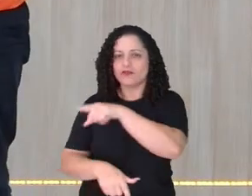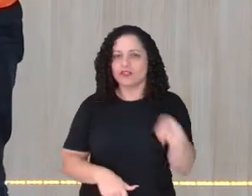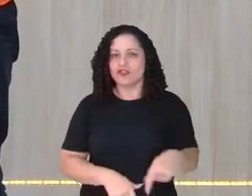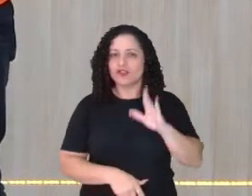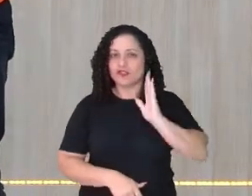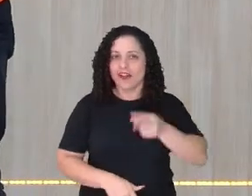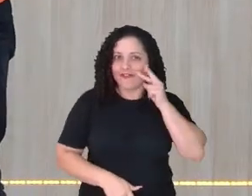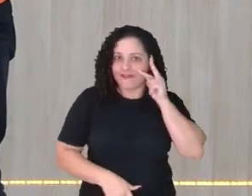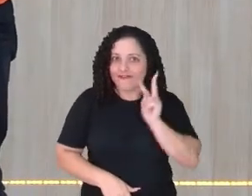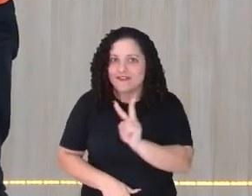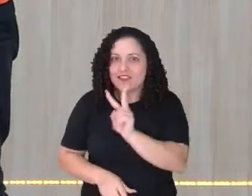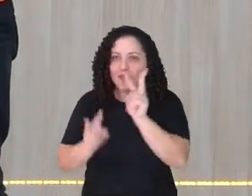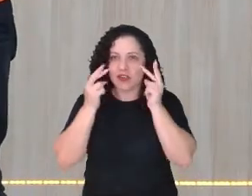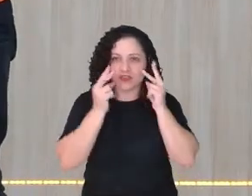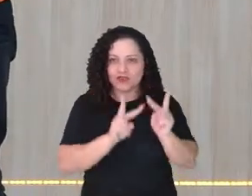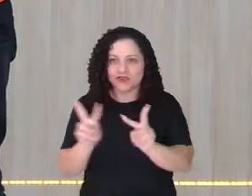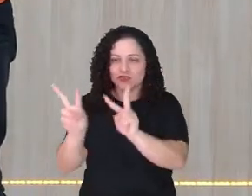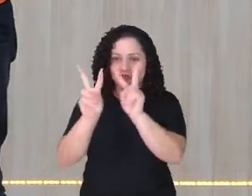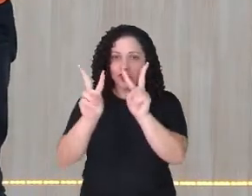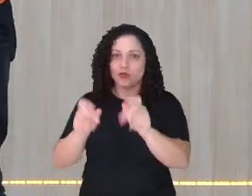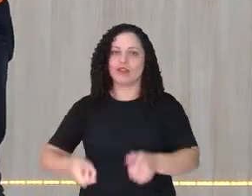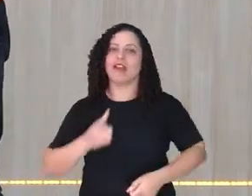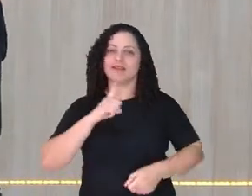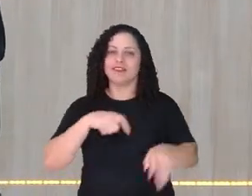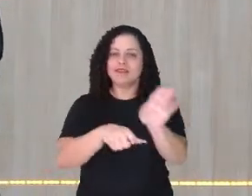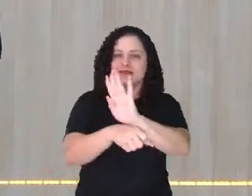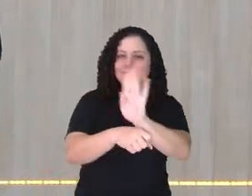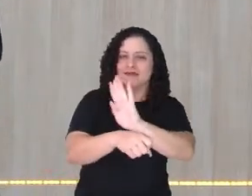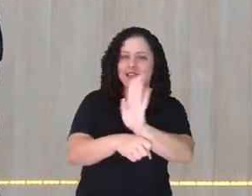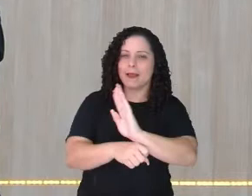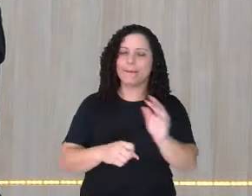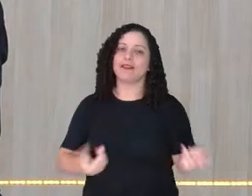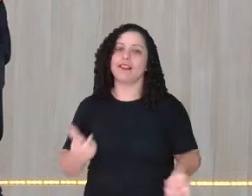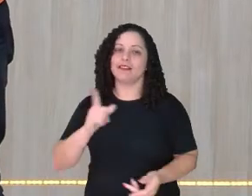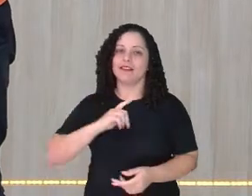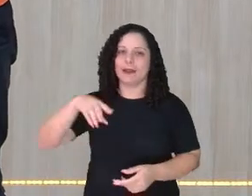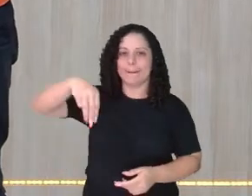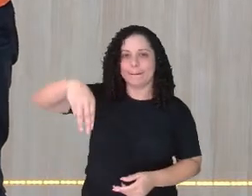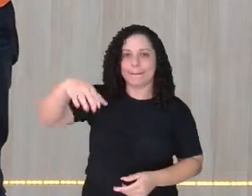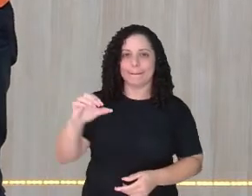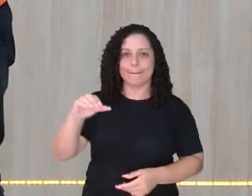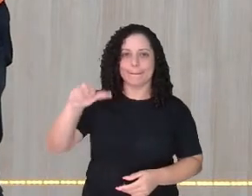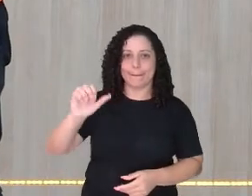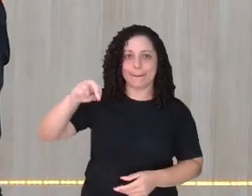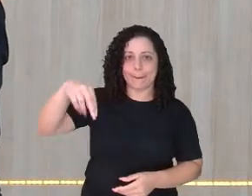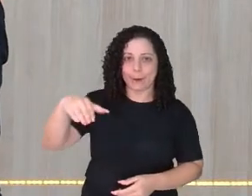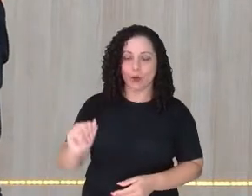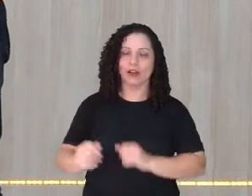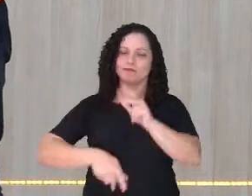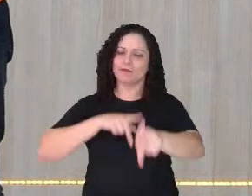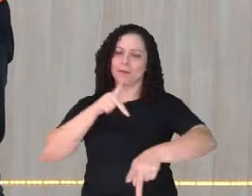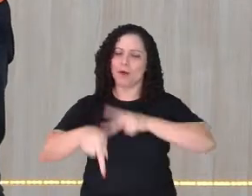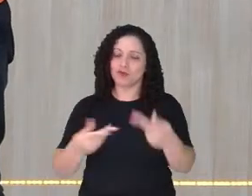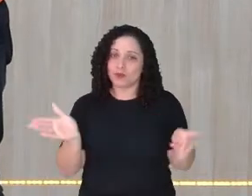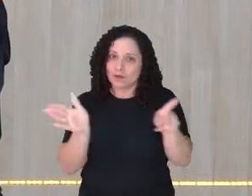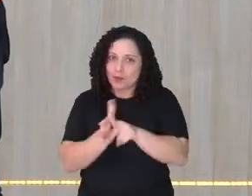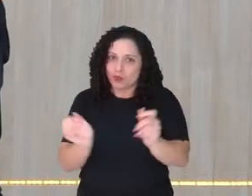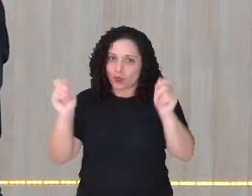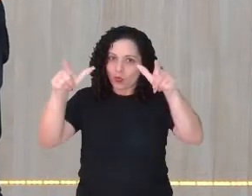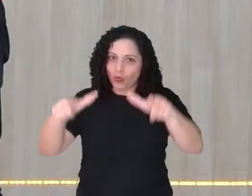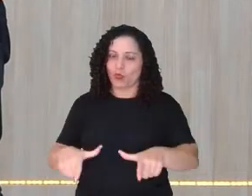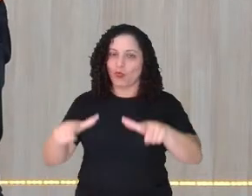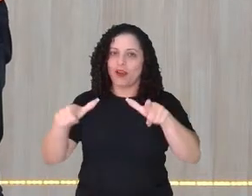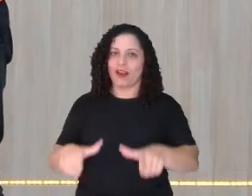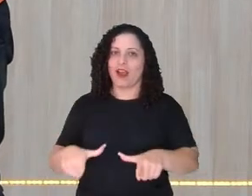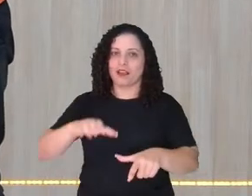né, Moana, eles fazem referência à cultura Maori, né? Maori são os povos que habitam ali